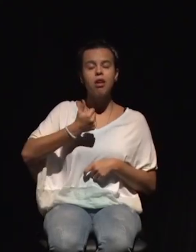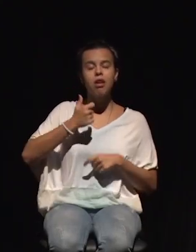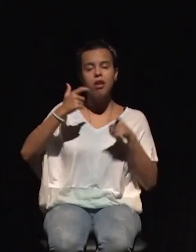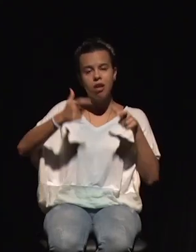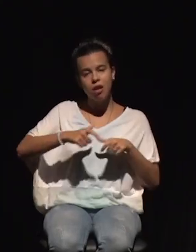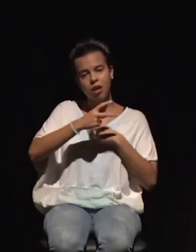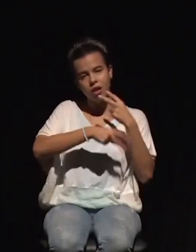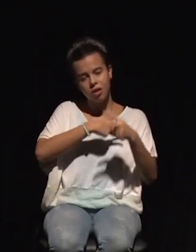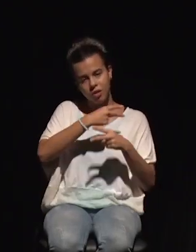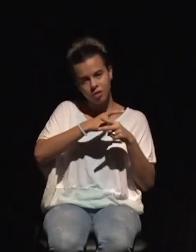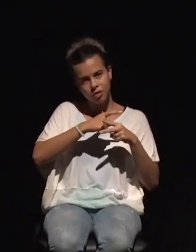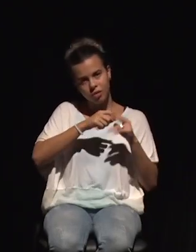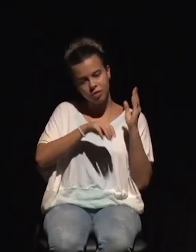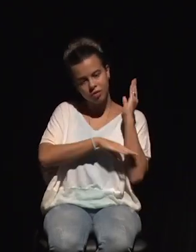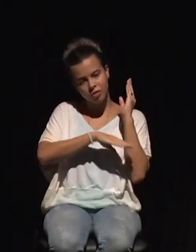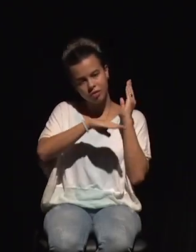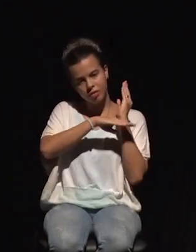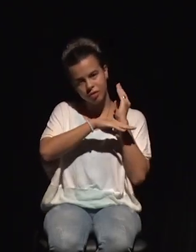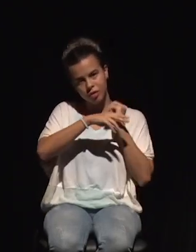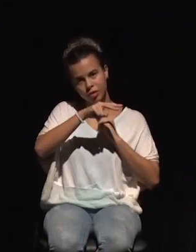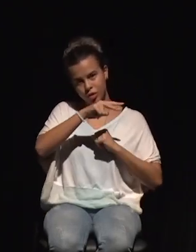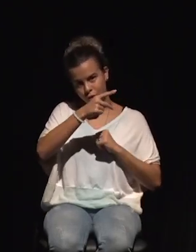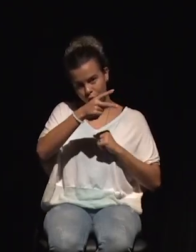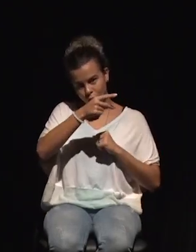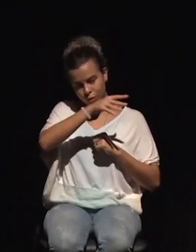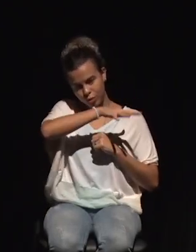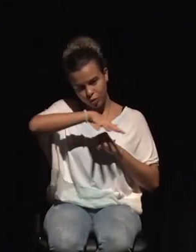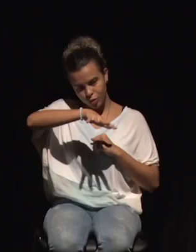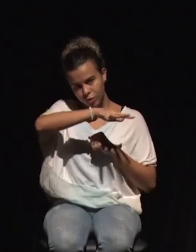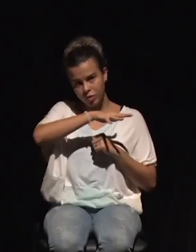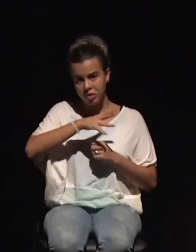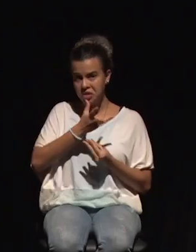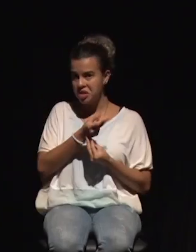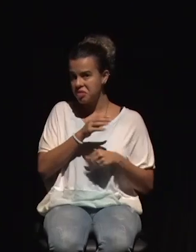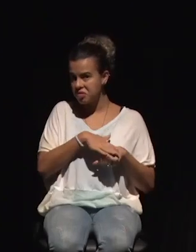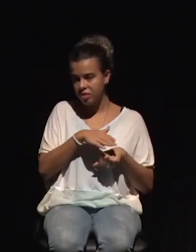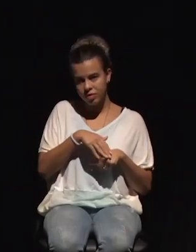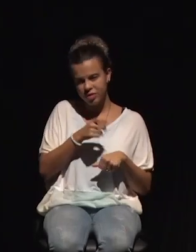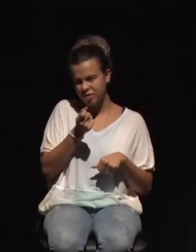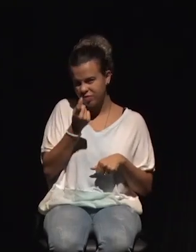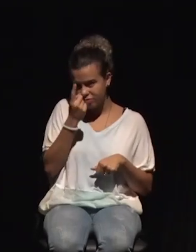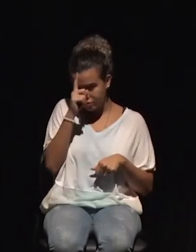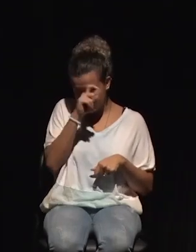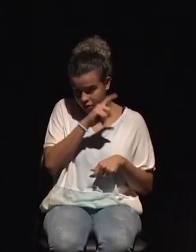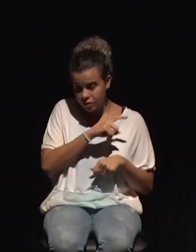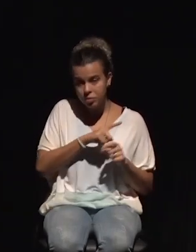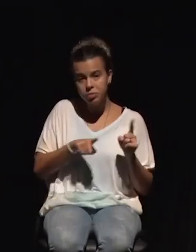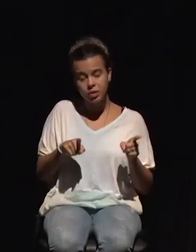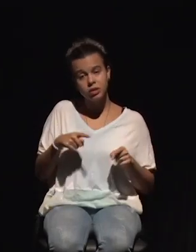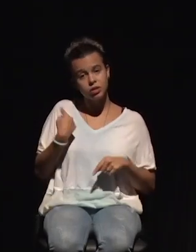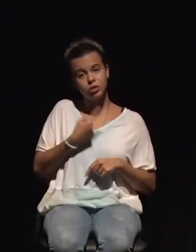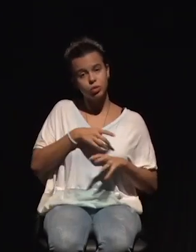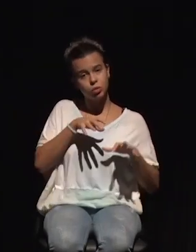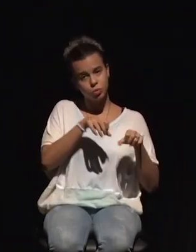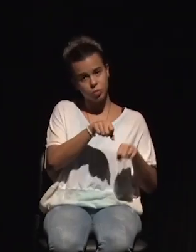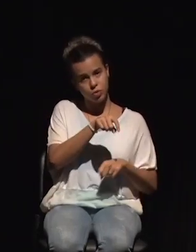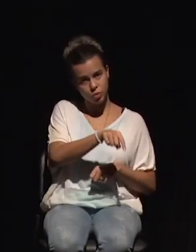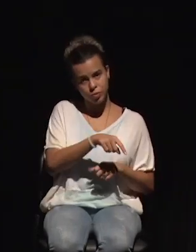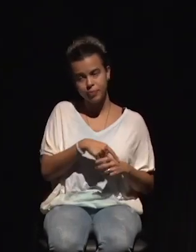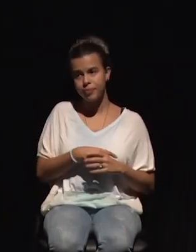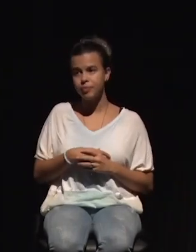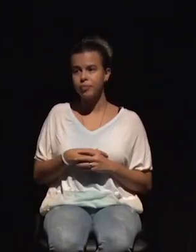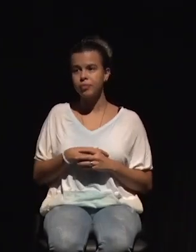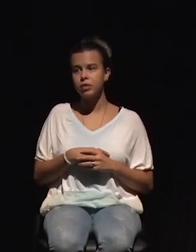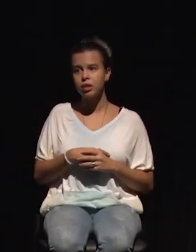habitado é por projetos artísticos mas é pelas